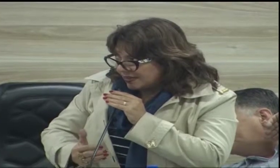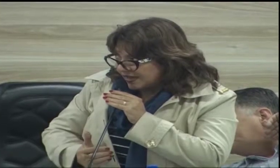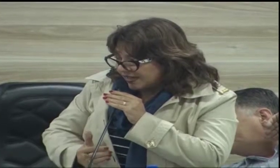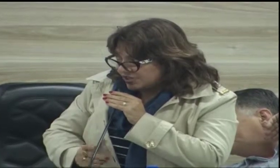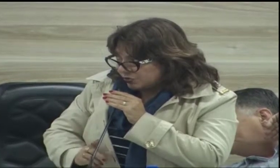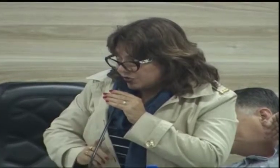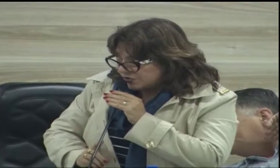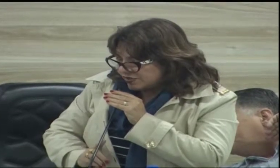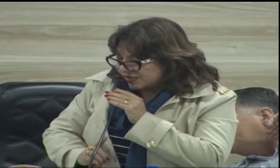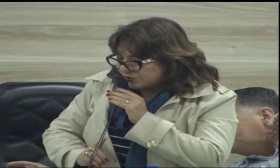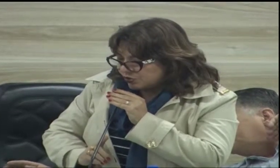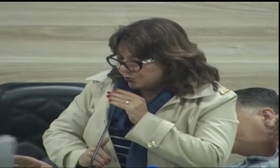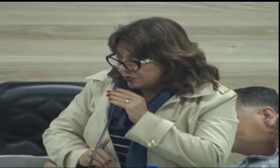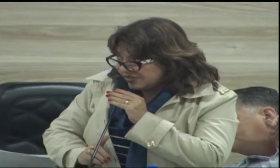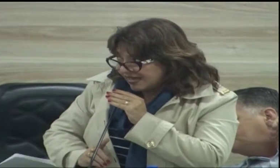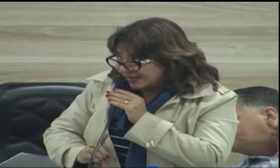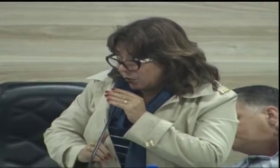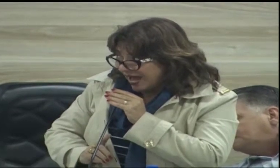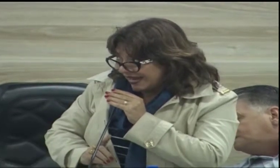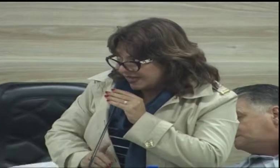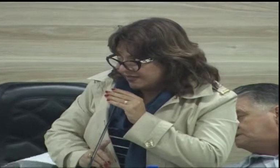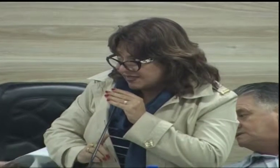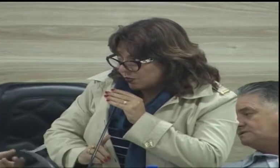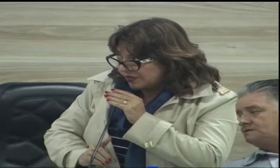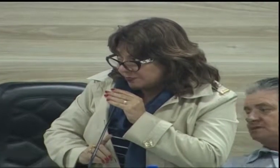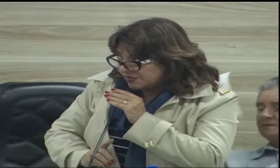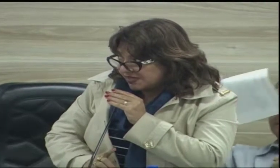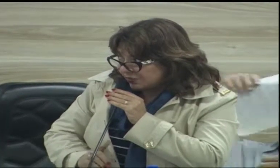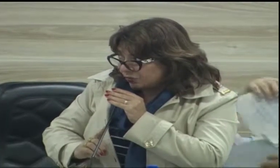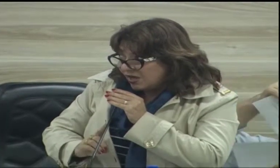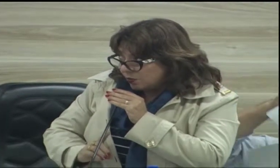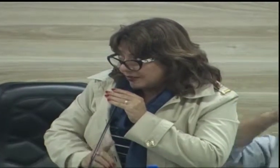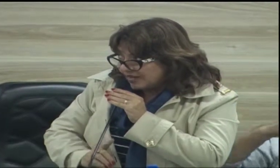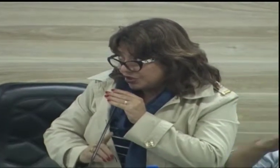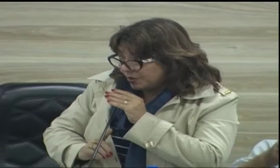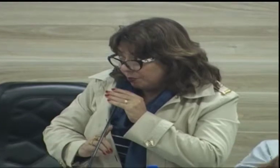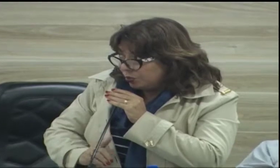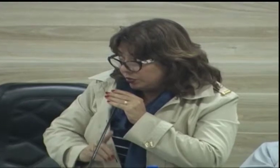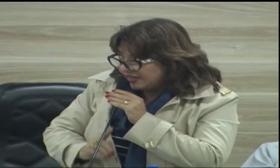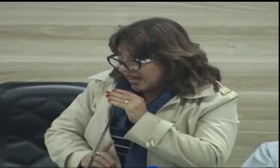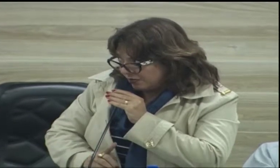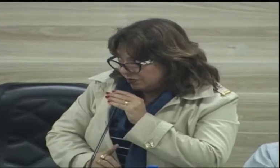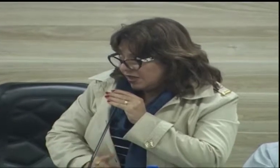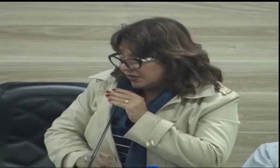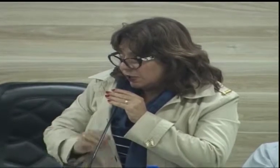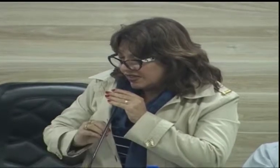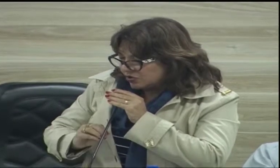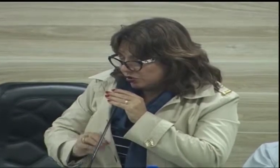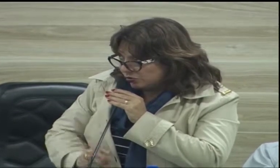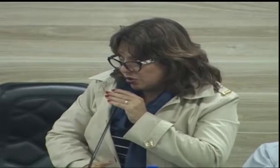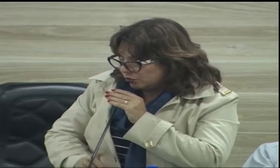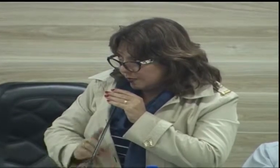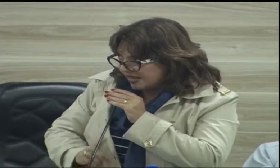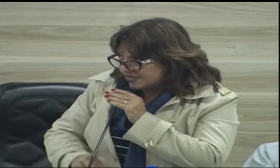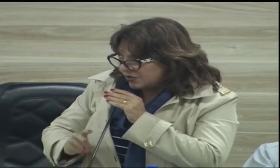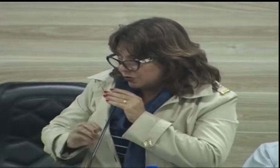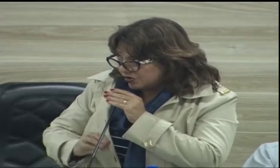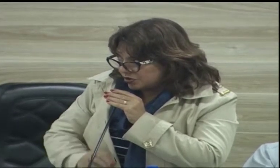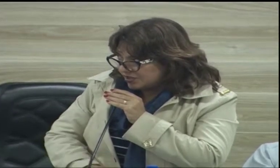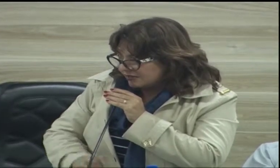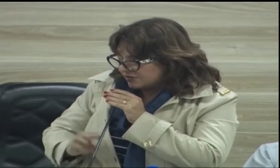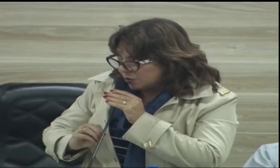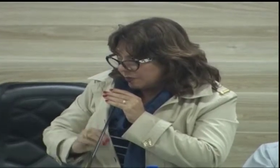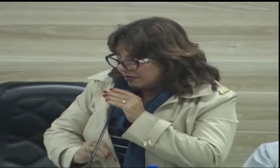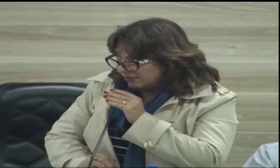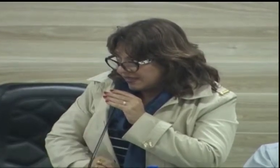gente sabe que a questão do suicídio subiu cerca de 40% a 50%, uma taxa mundial, não é só no Brasil, não